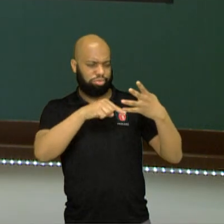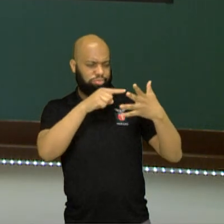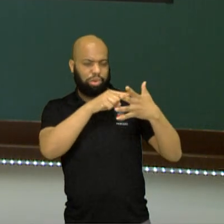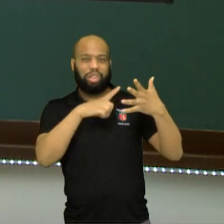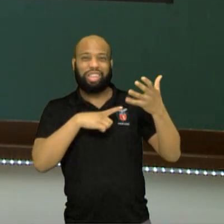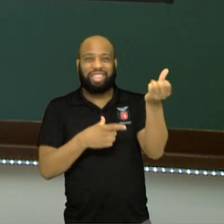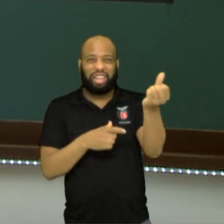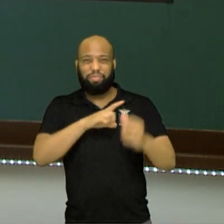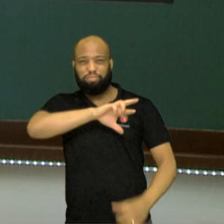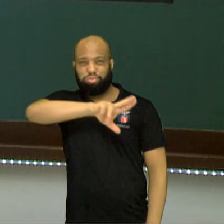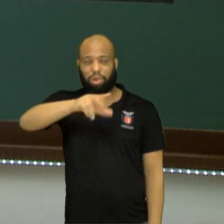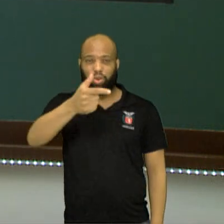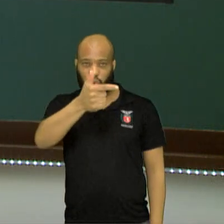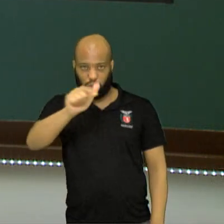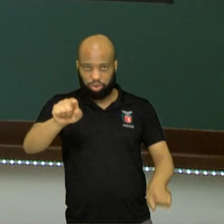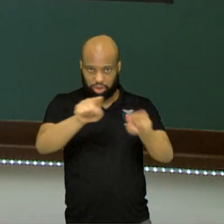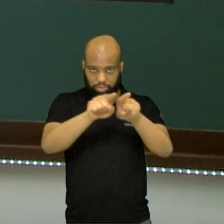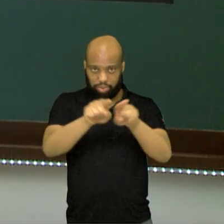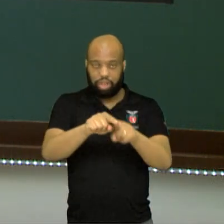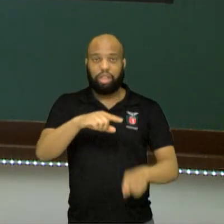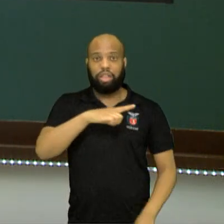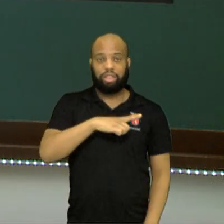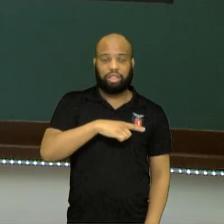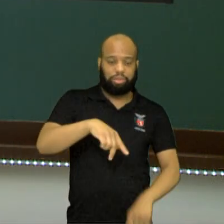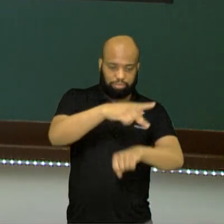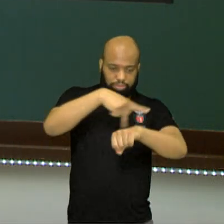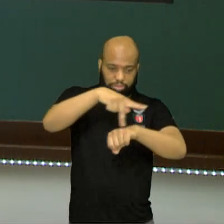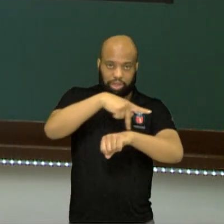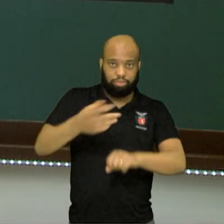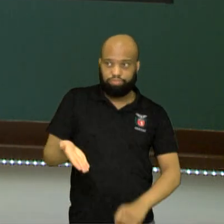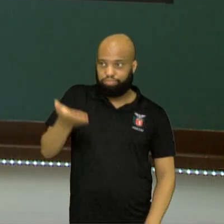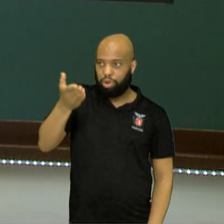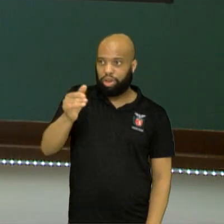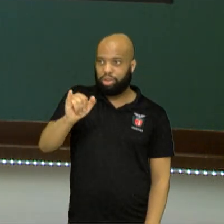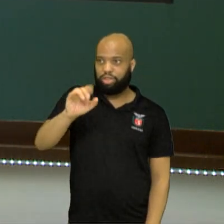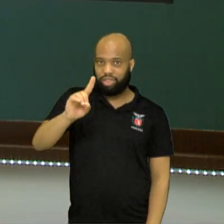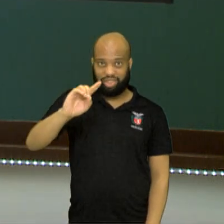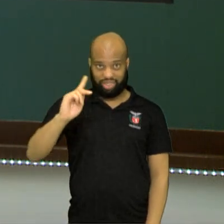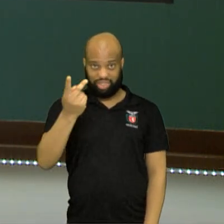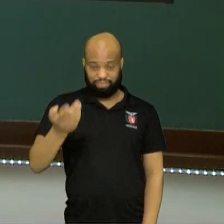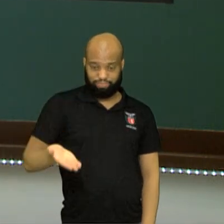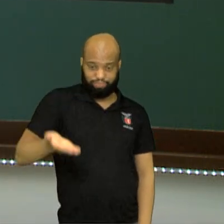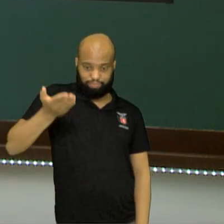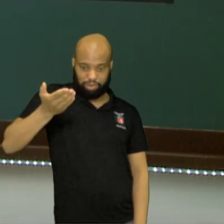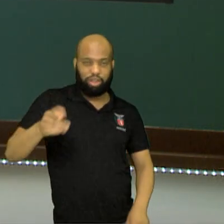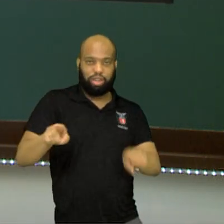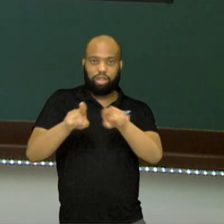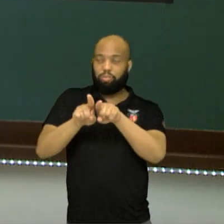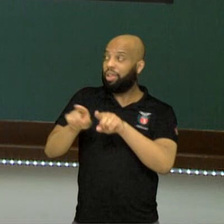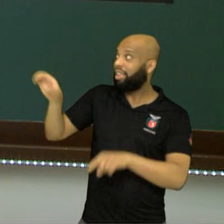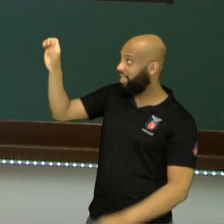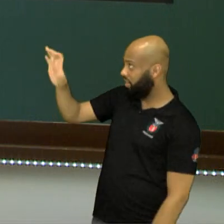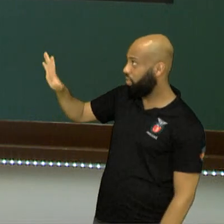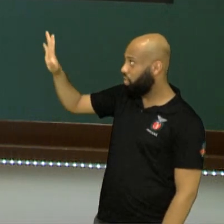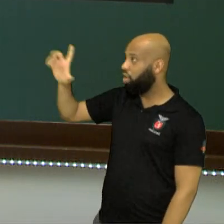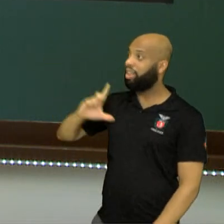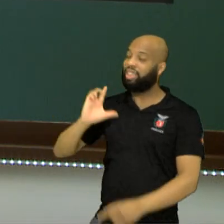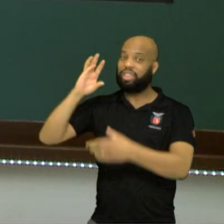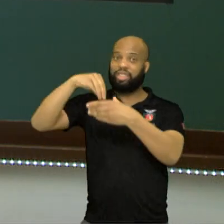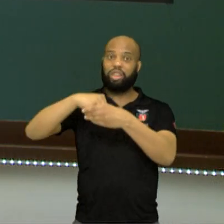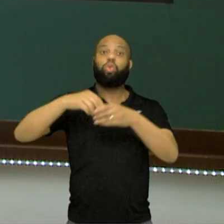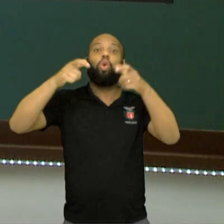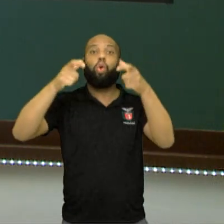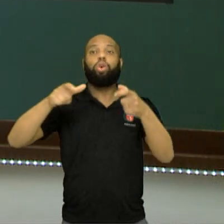importante perceber que todos os países que têm o IDH alto na Europa, que são esses que eu acabei de falar, eles fazem parte do